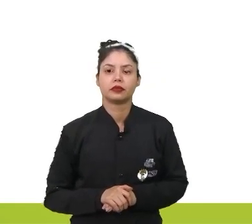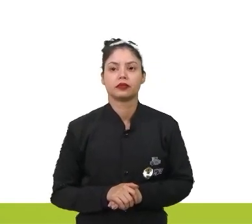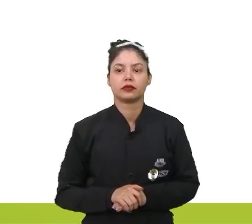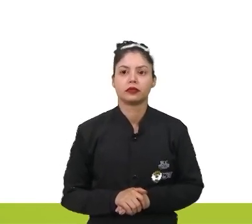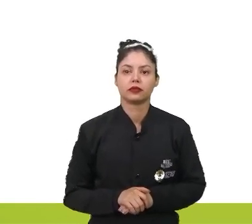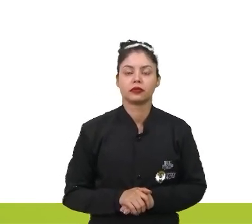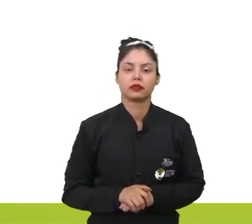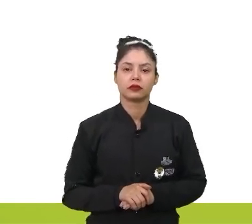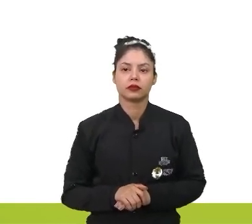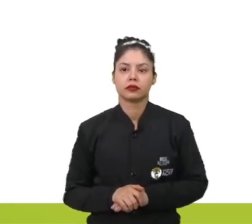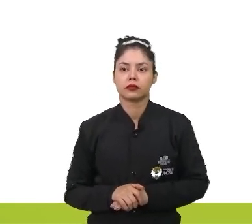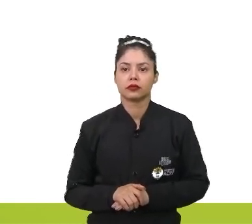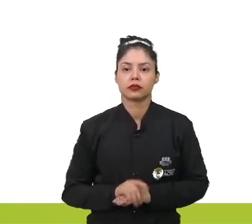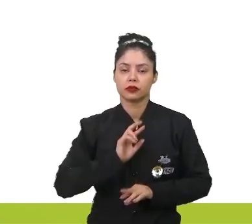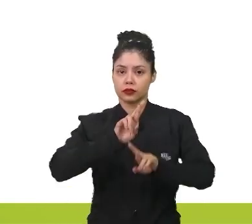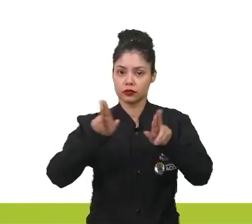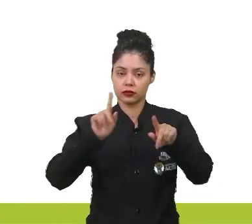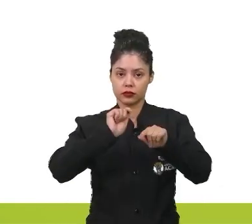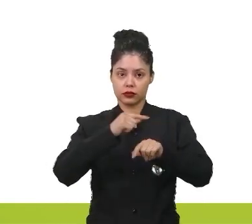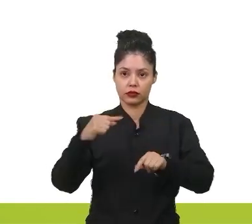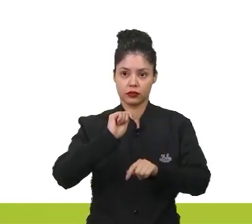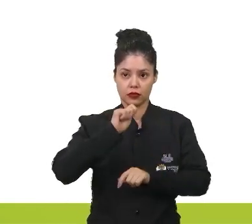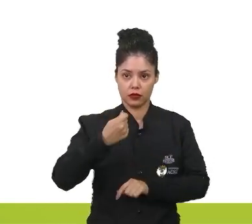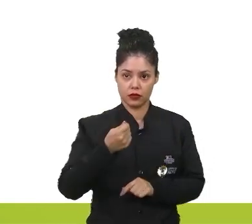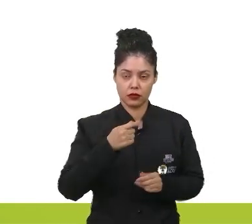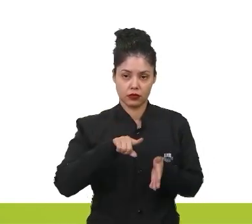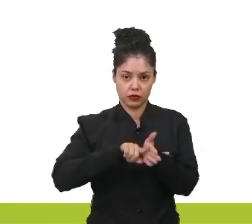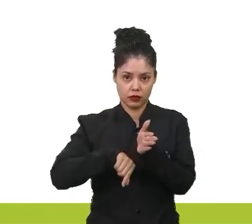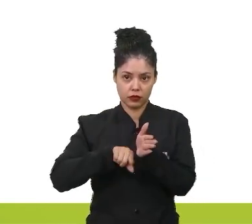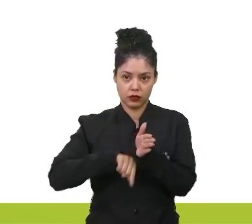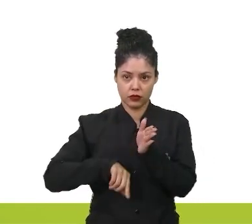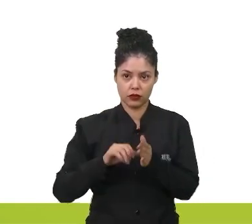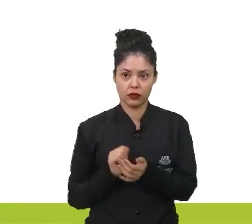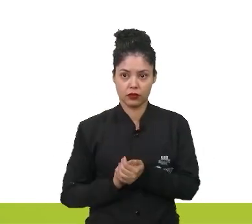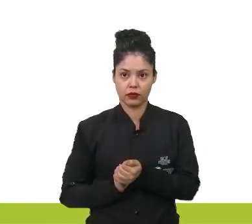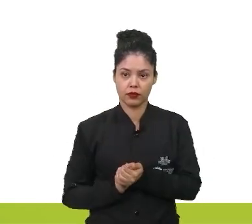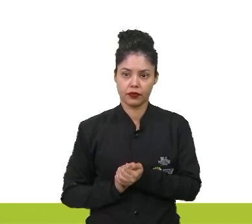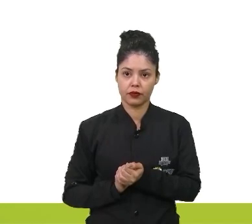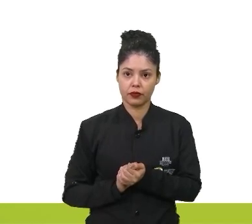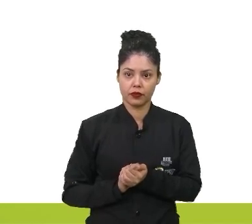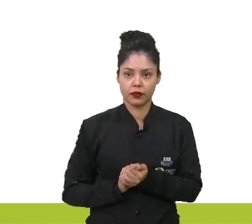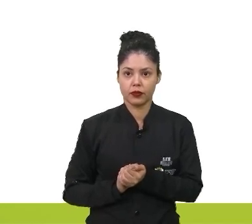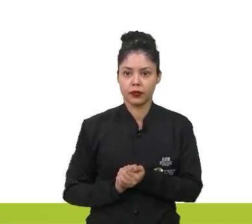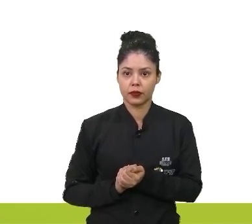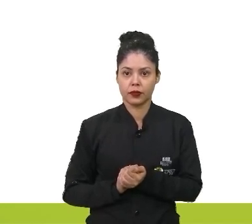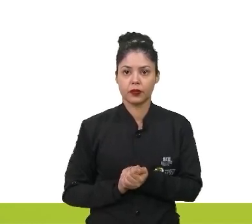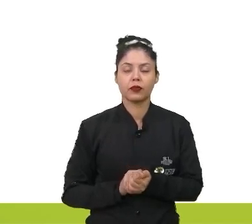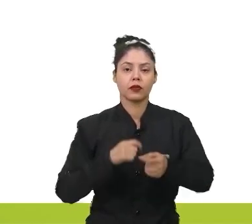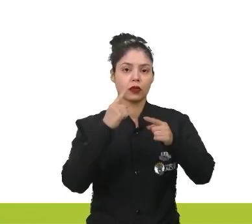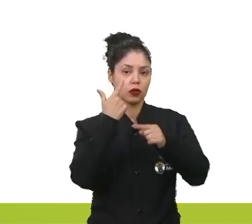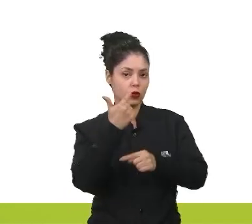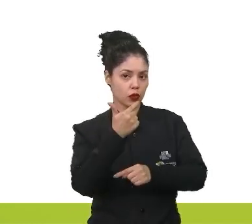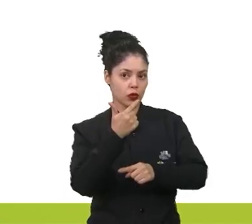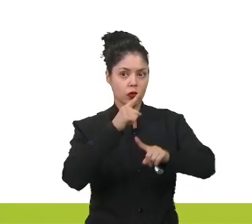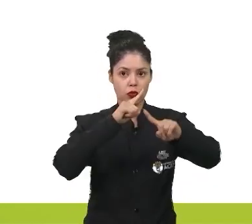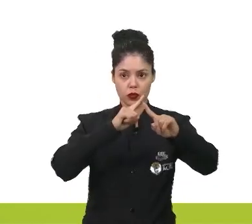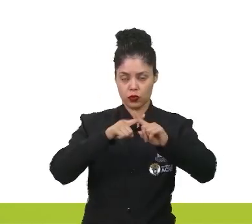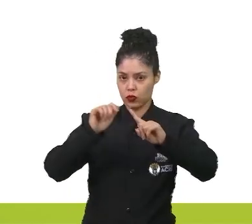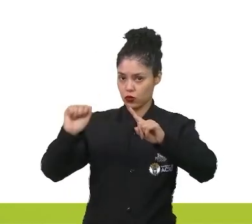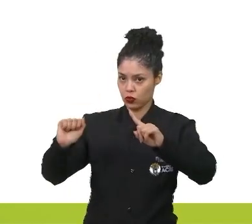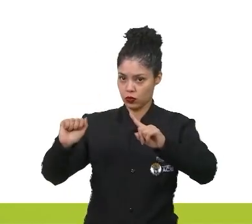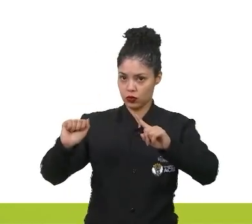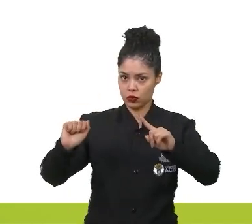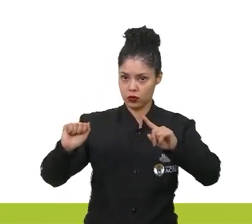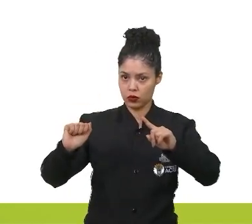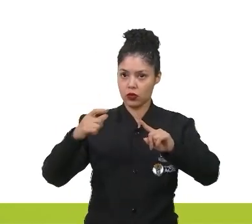soma e são sinais diferentes, subtrai e conserva do maior. 2 vezes o valor de A, que é menos 2, ó, ele